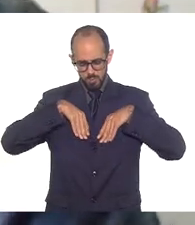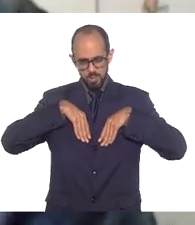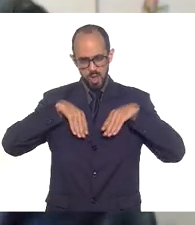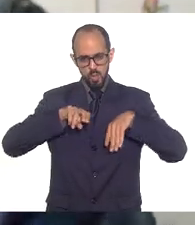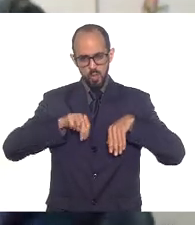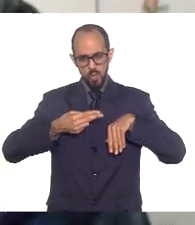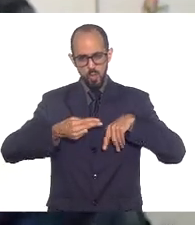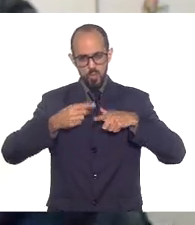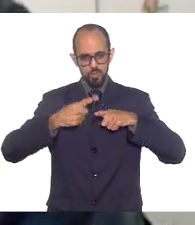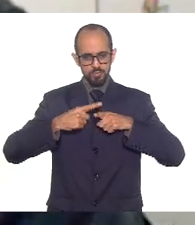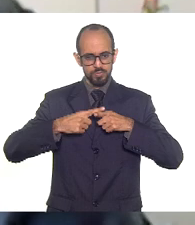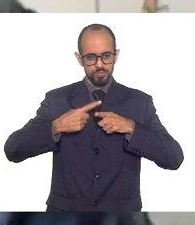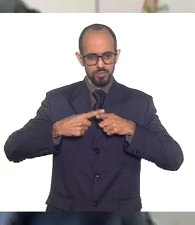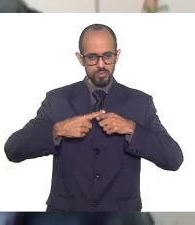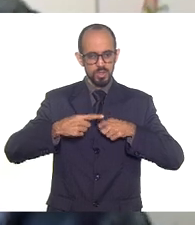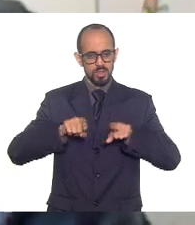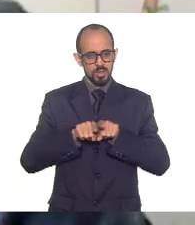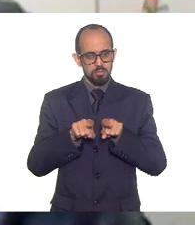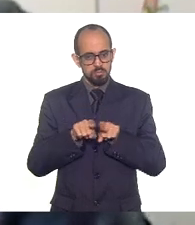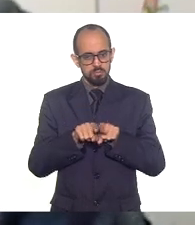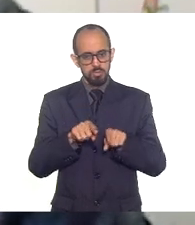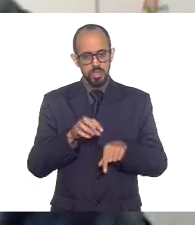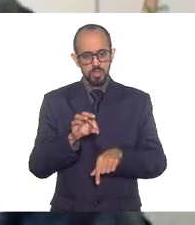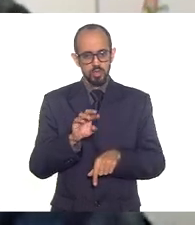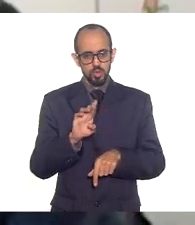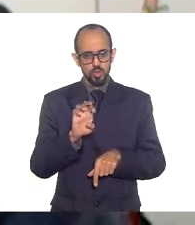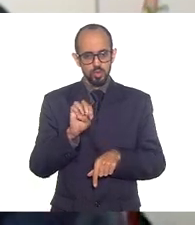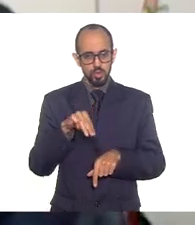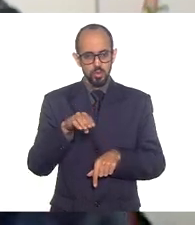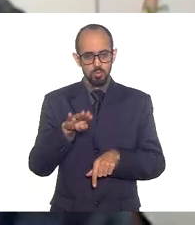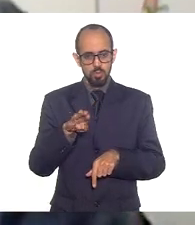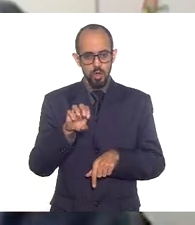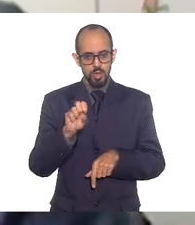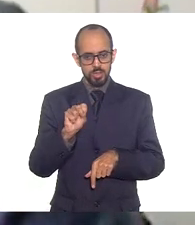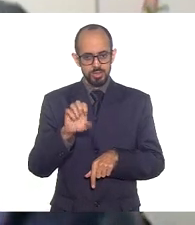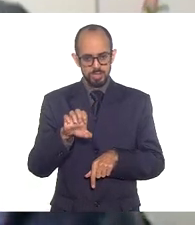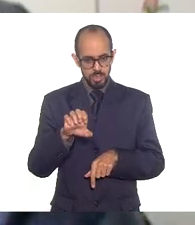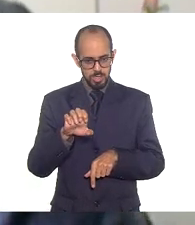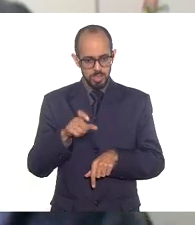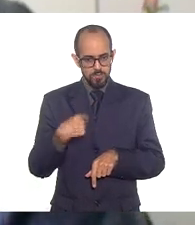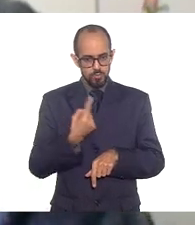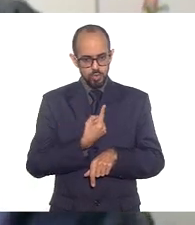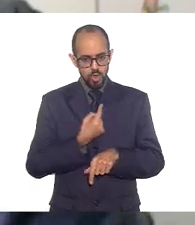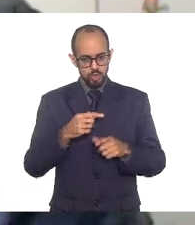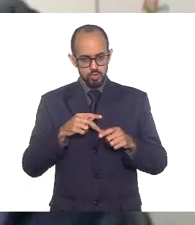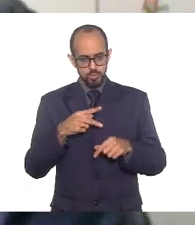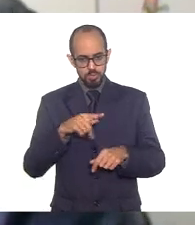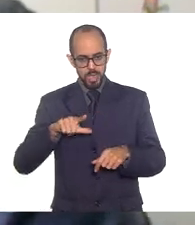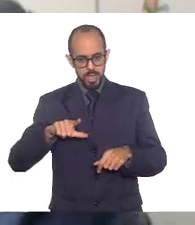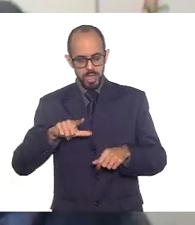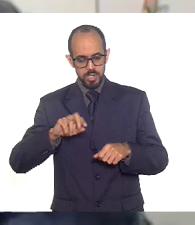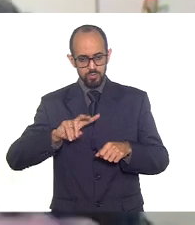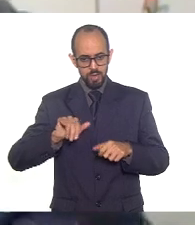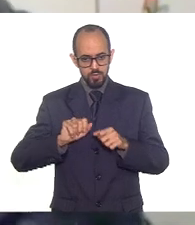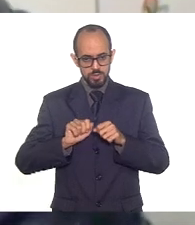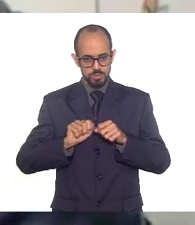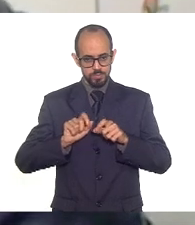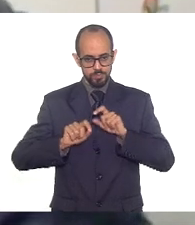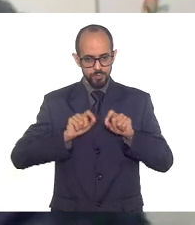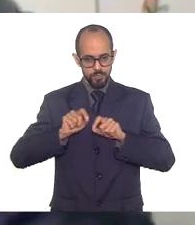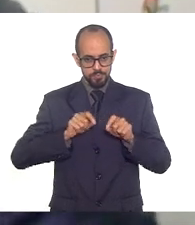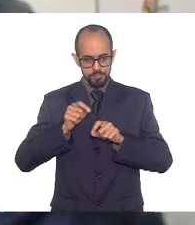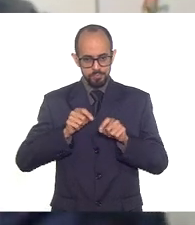é de trombose então que o nosso e a fazer é garantir que haja uma